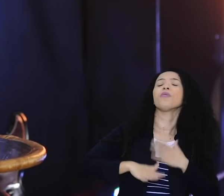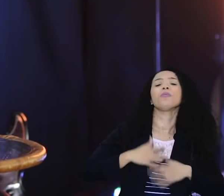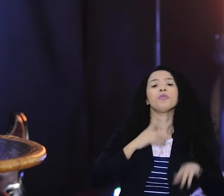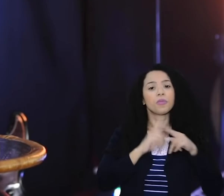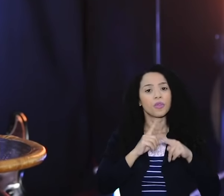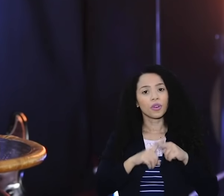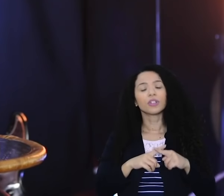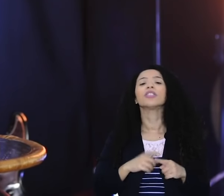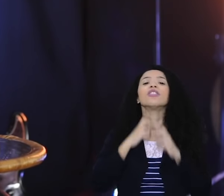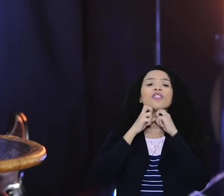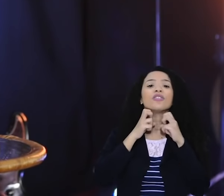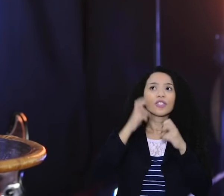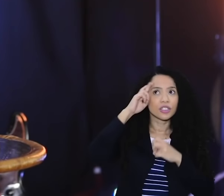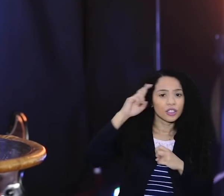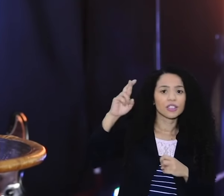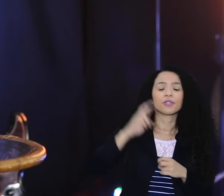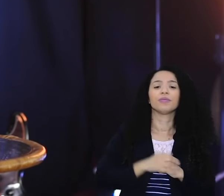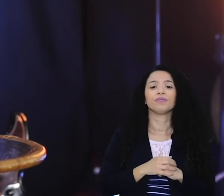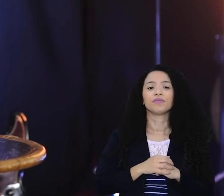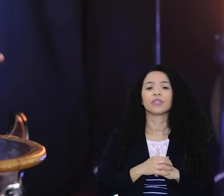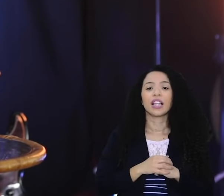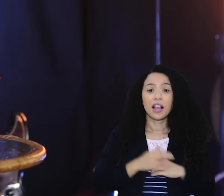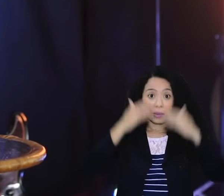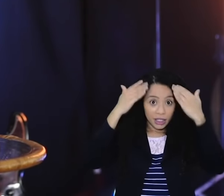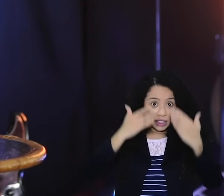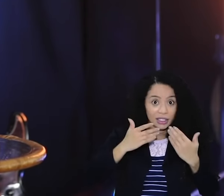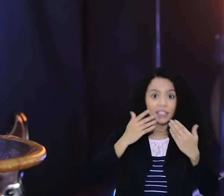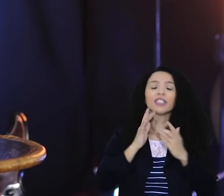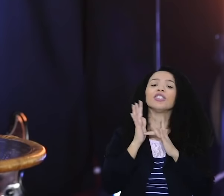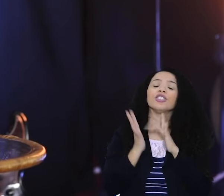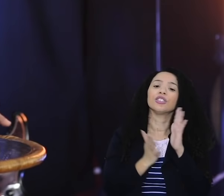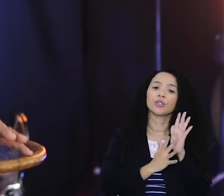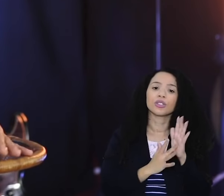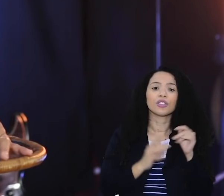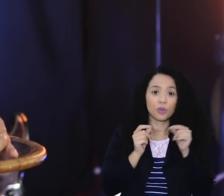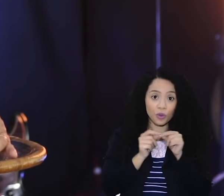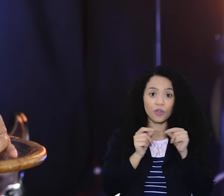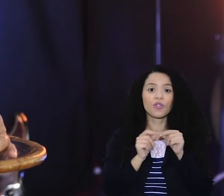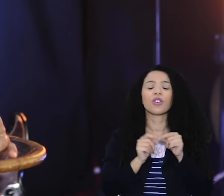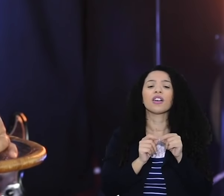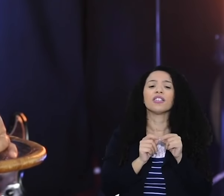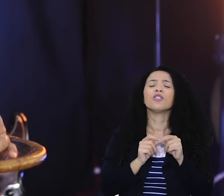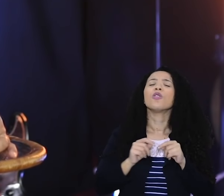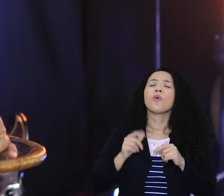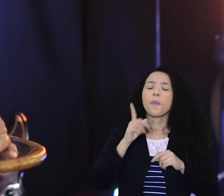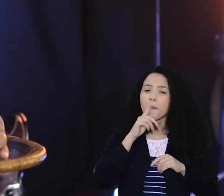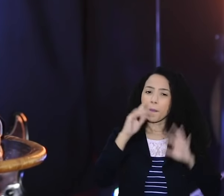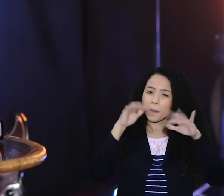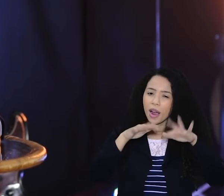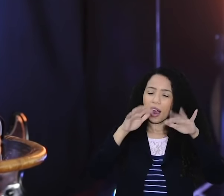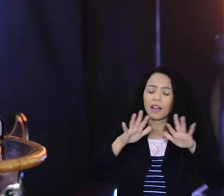por causa da voz do Senhor. Então, a presença de Cristo faz o mar